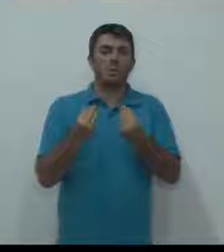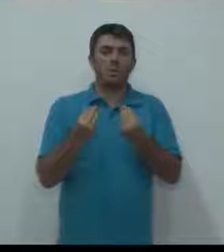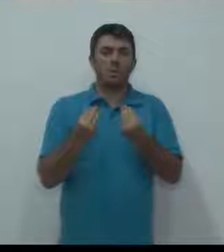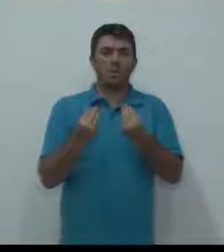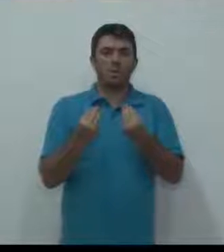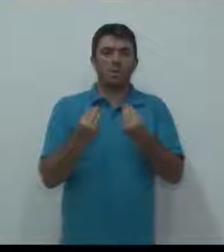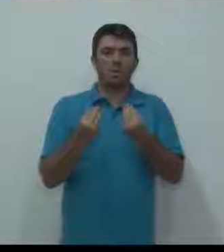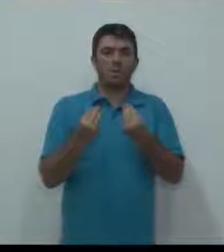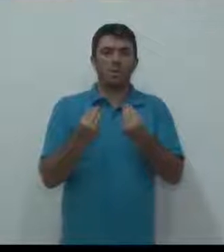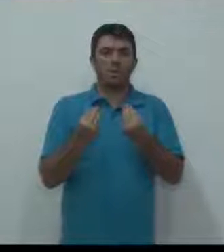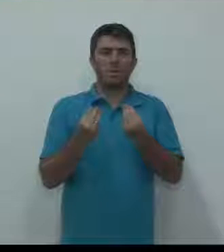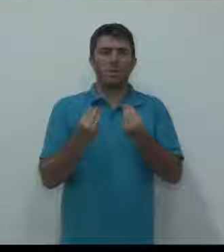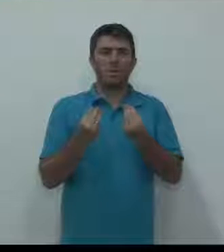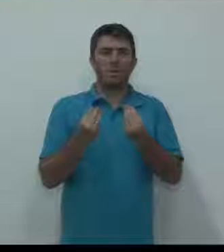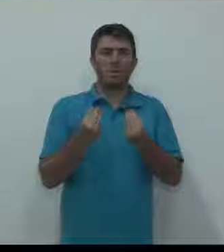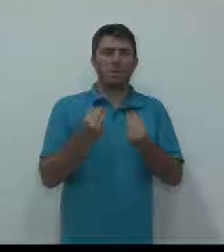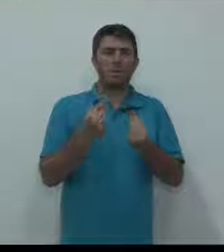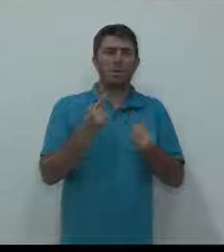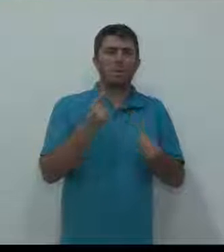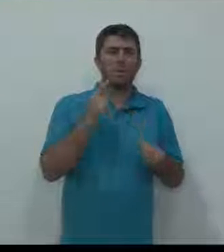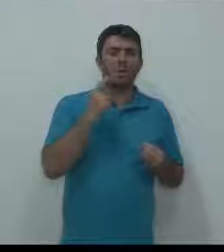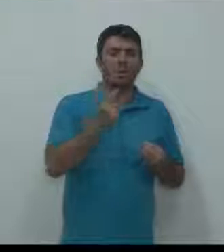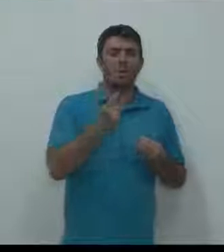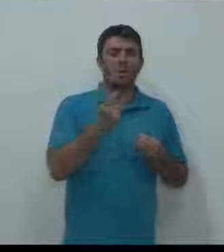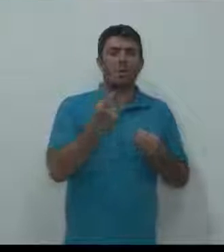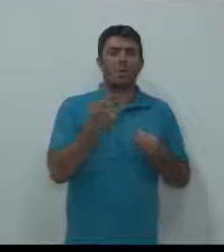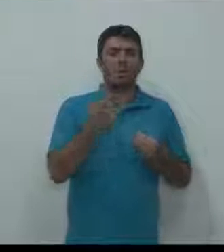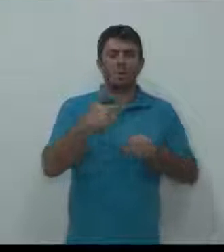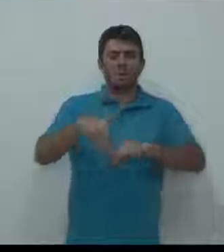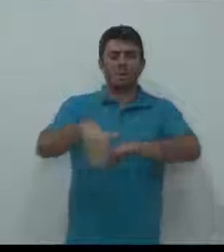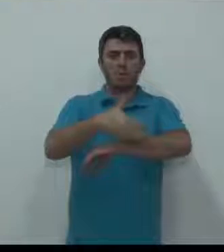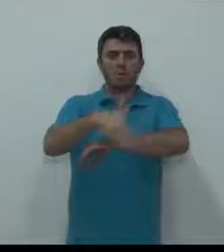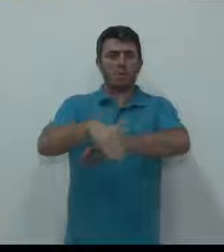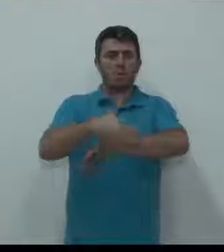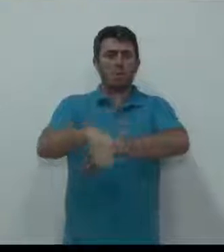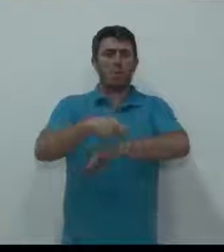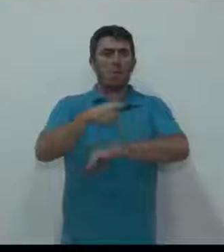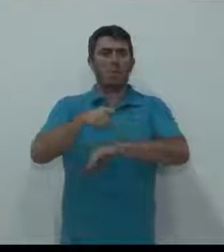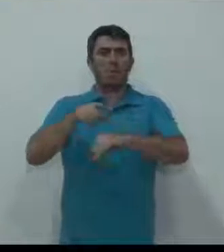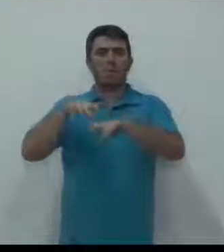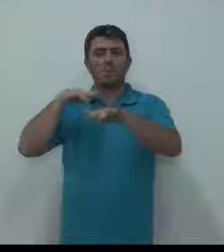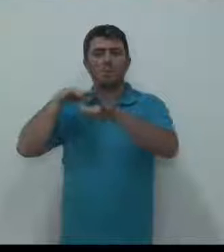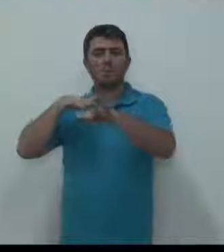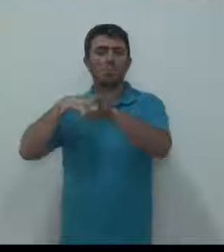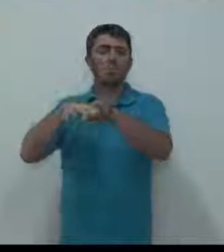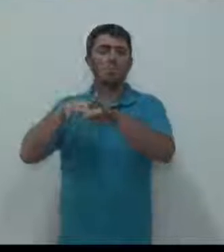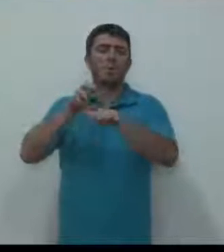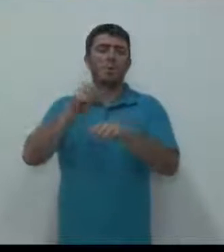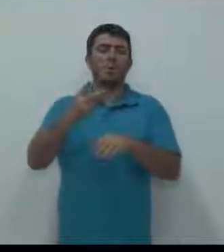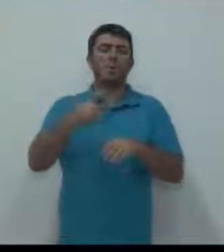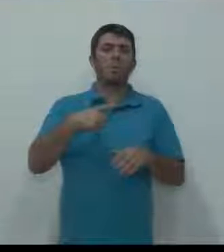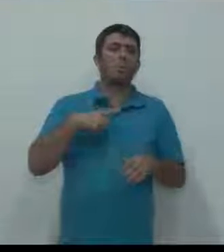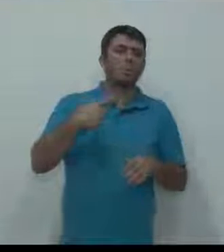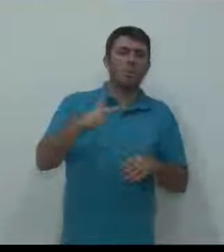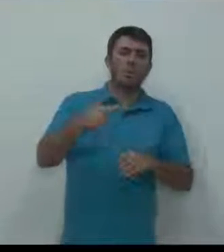que fala que não é intenso nessa rua, que não mora, né? Não mora ali, não vai na